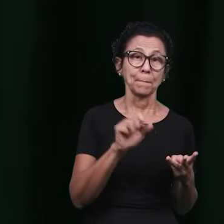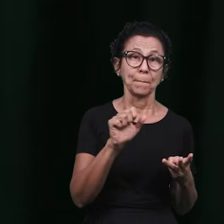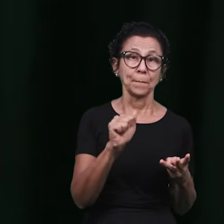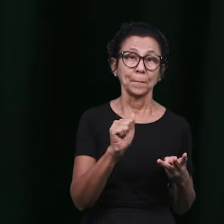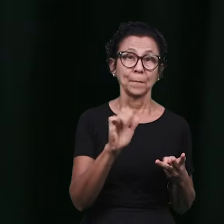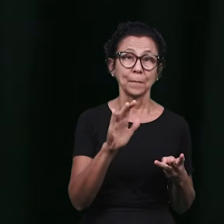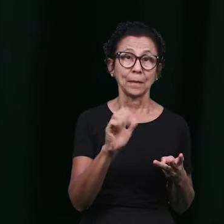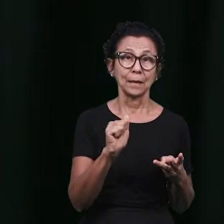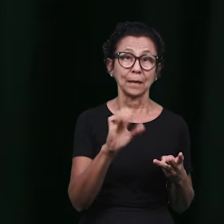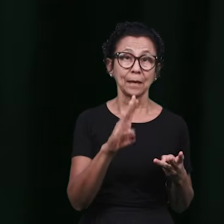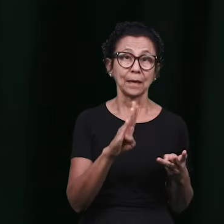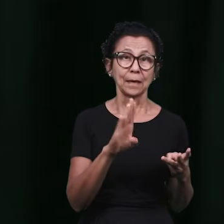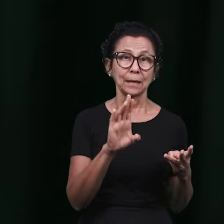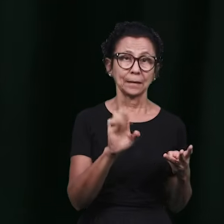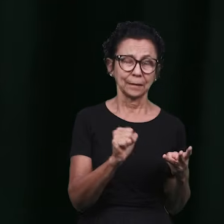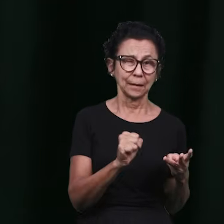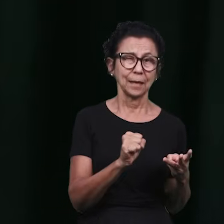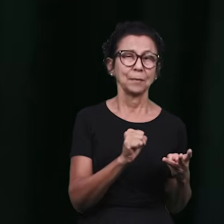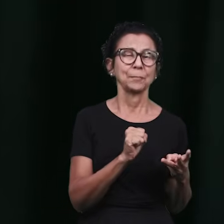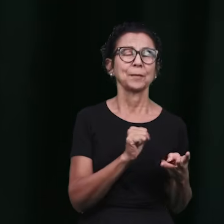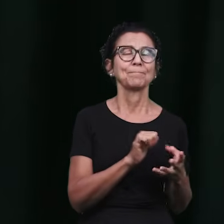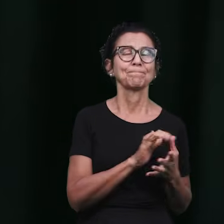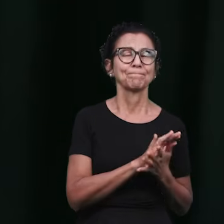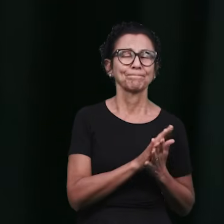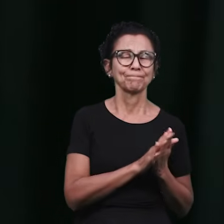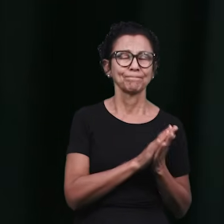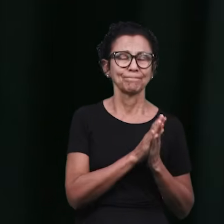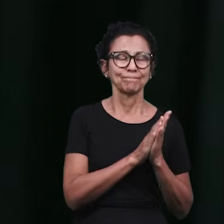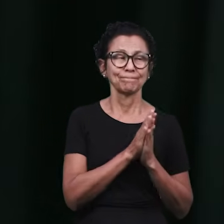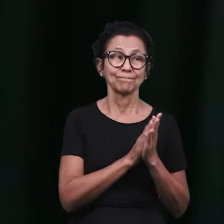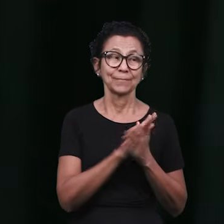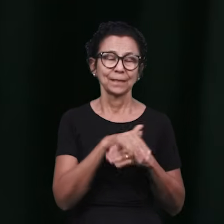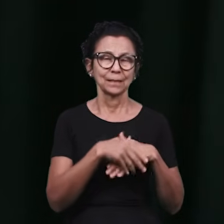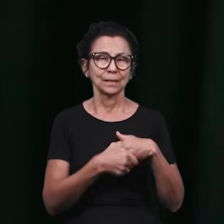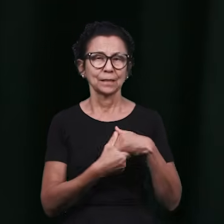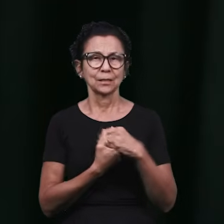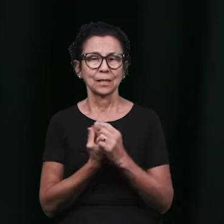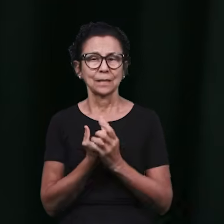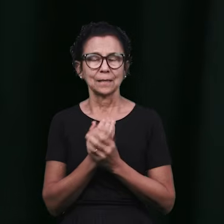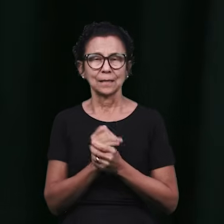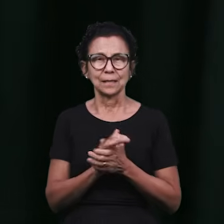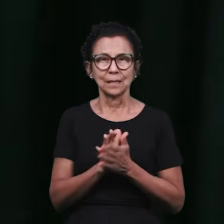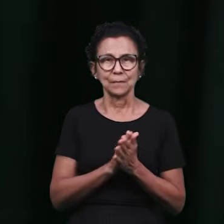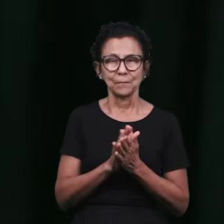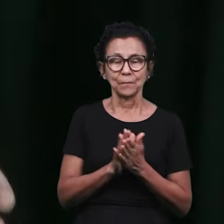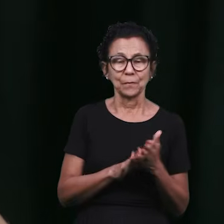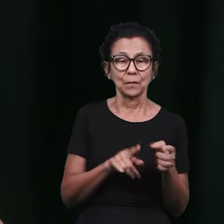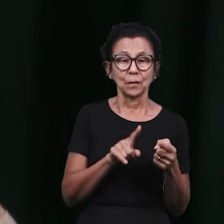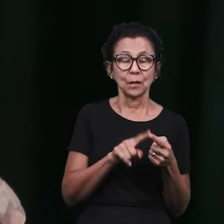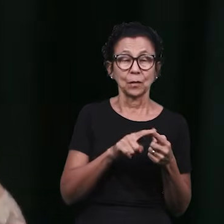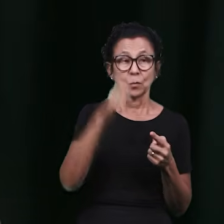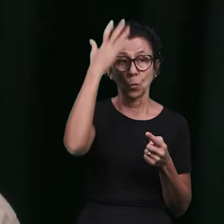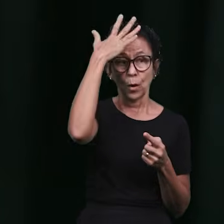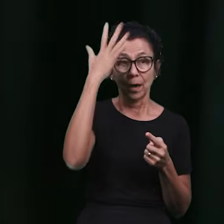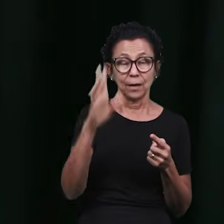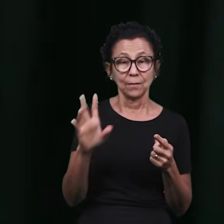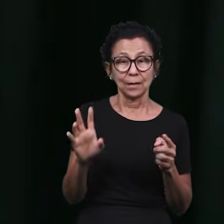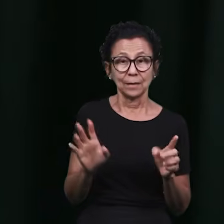de chamar Josafá para se aliar a ele para as guerras dele. E aí nós vamos